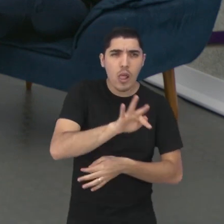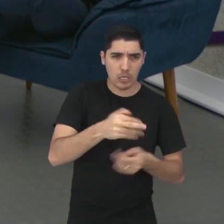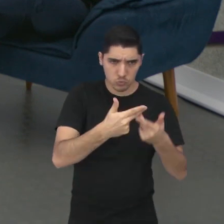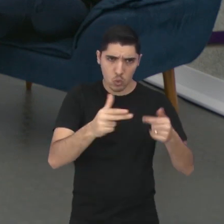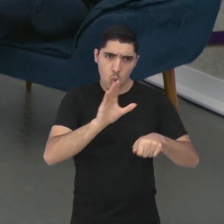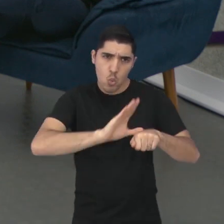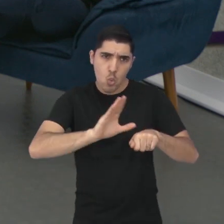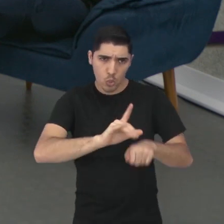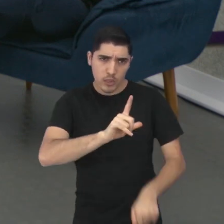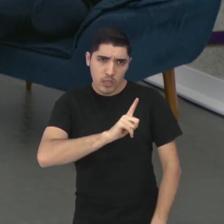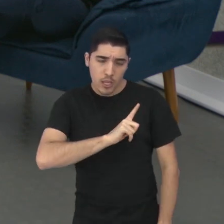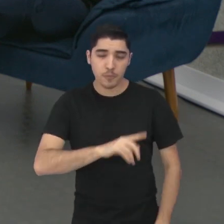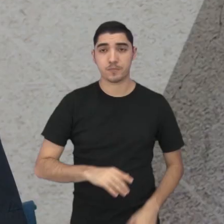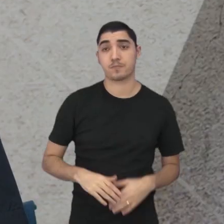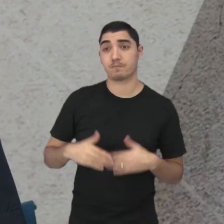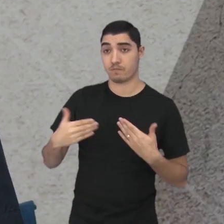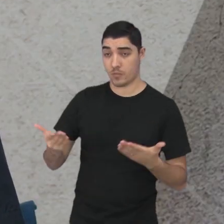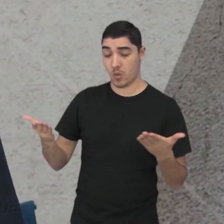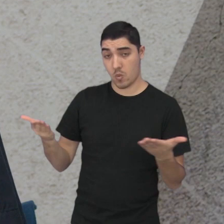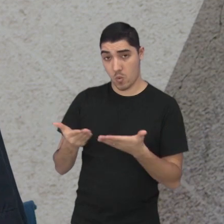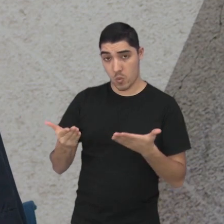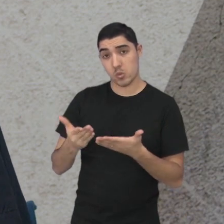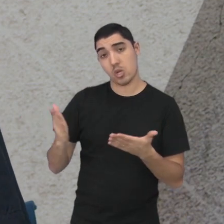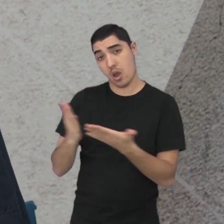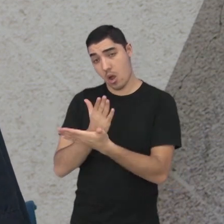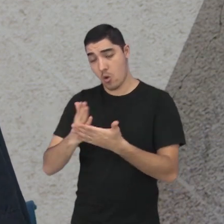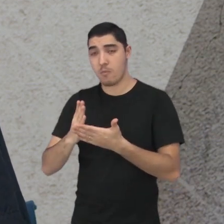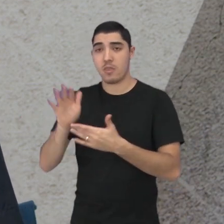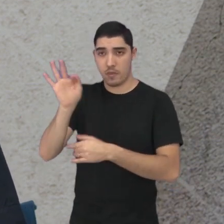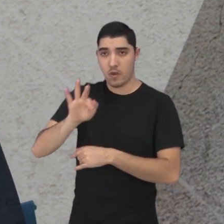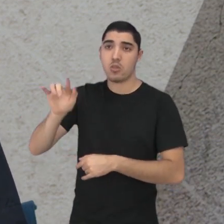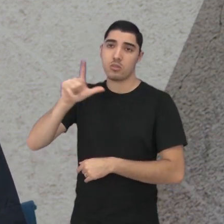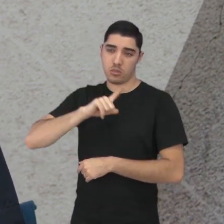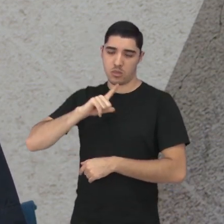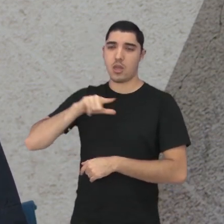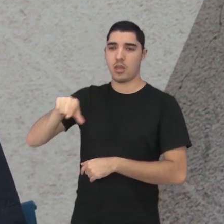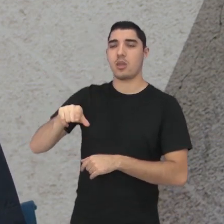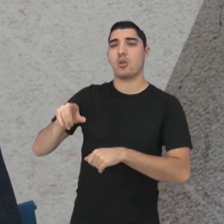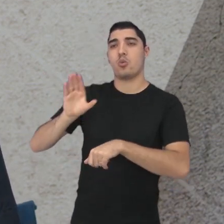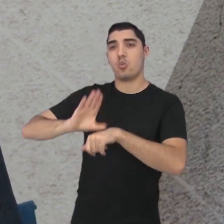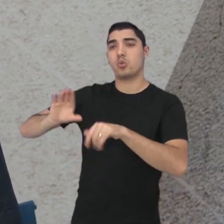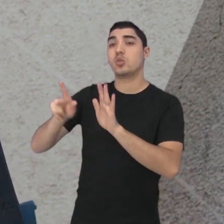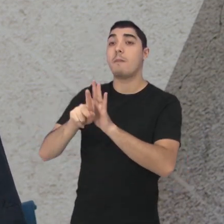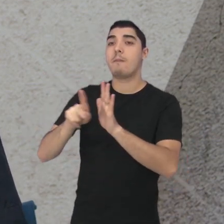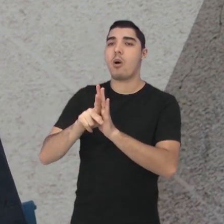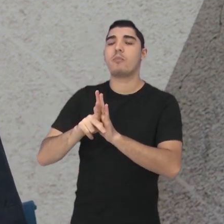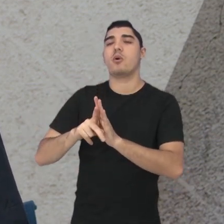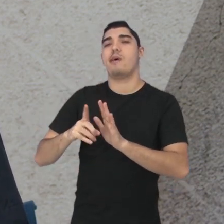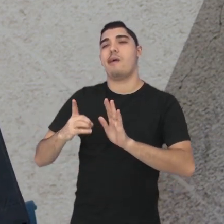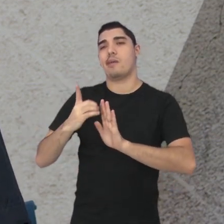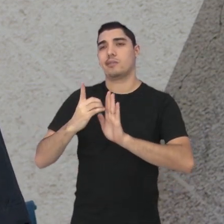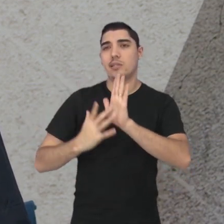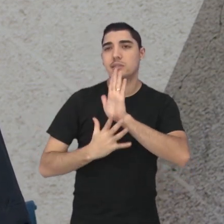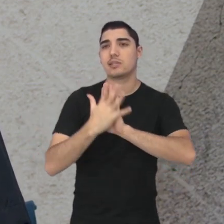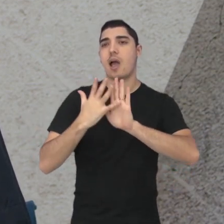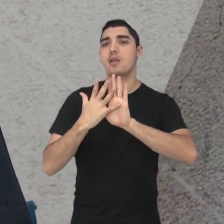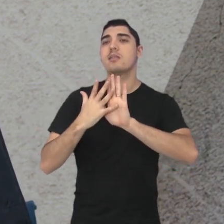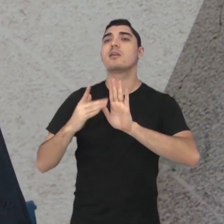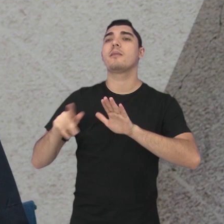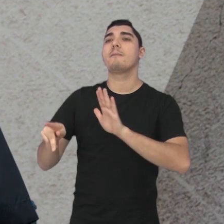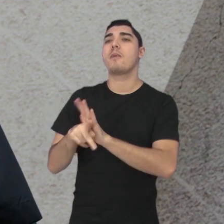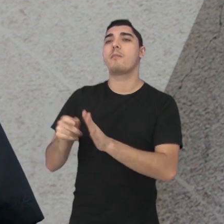para desenvolver? Hoje algumas faculdades trabalham com curso eles chamam de designer de game, no caso ali, que é justamente essa